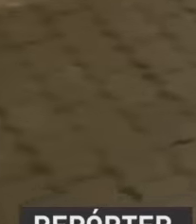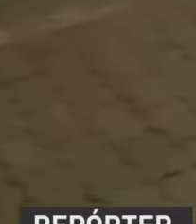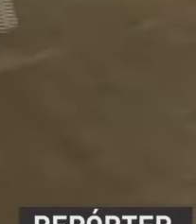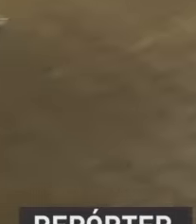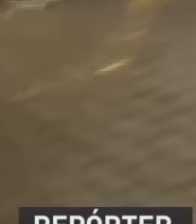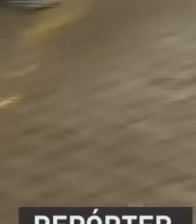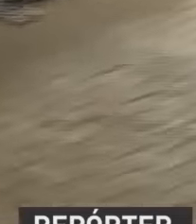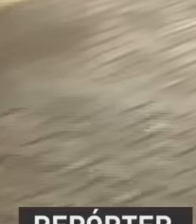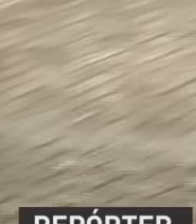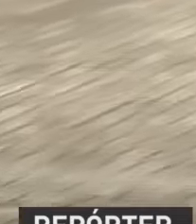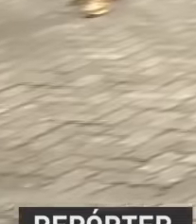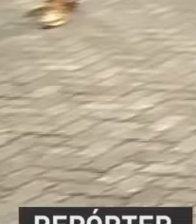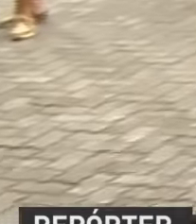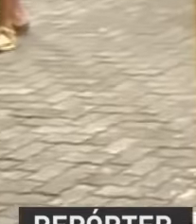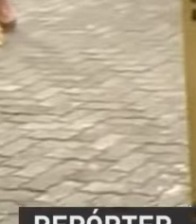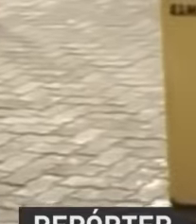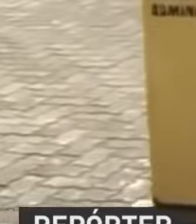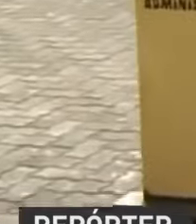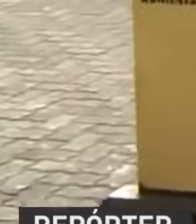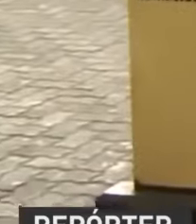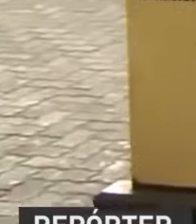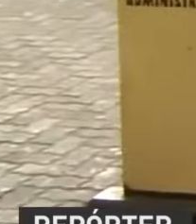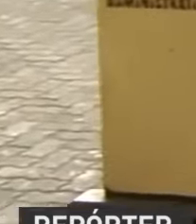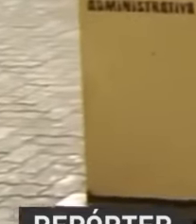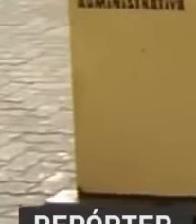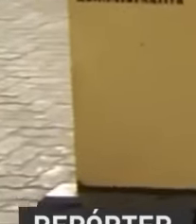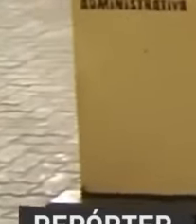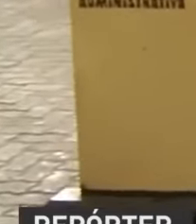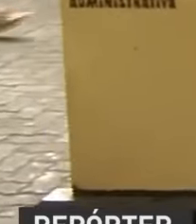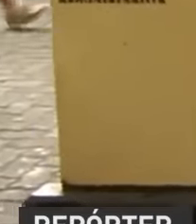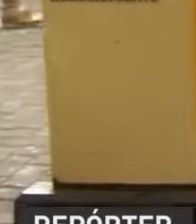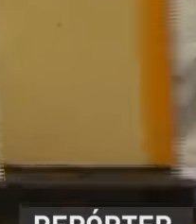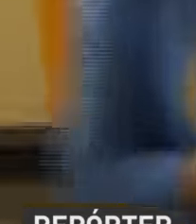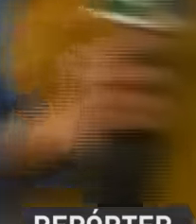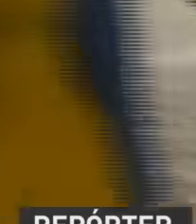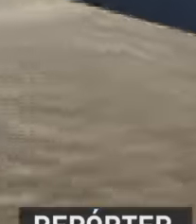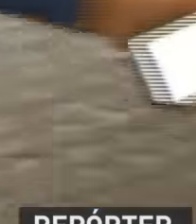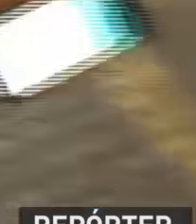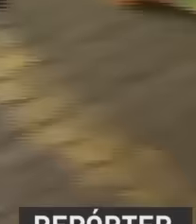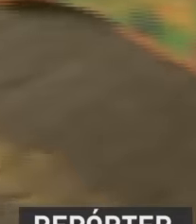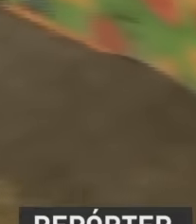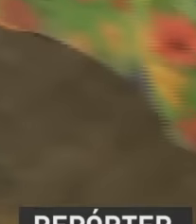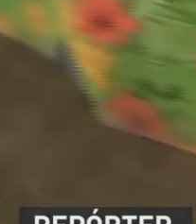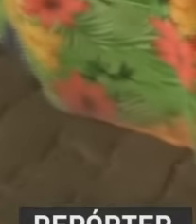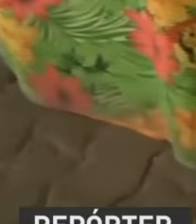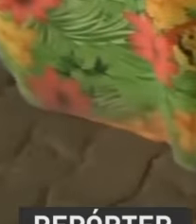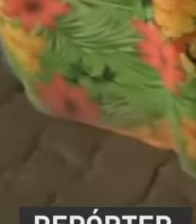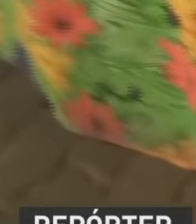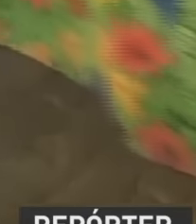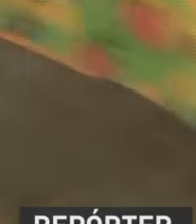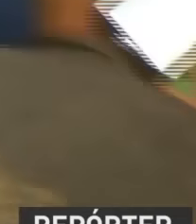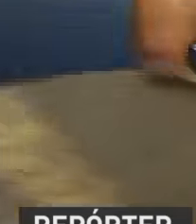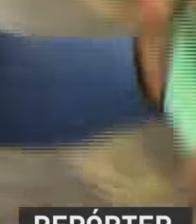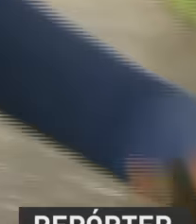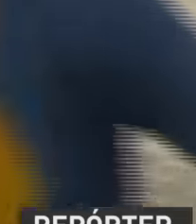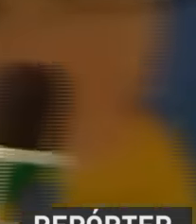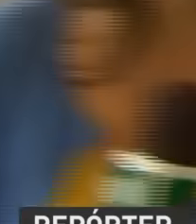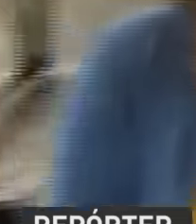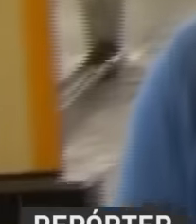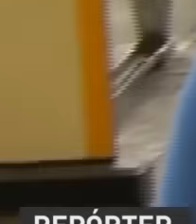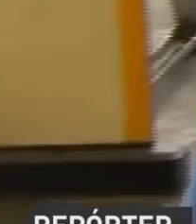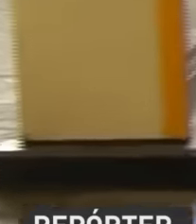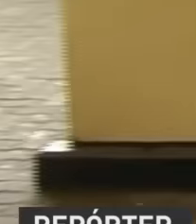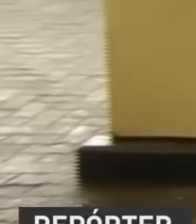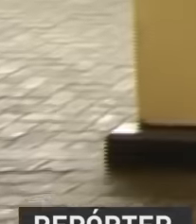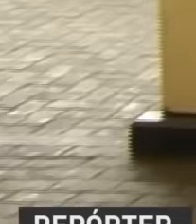eles são bem largos e facilitam a mobilidade de quem tem algum tipo de deficiência. Nessa barraca aqui do lado, uma rampa que facilita o